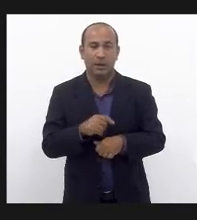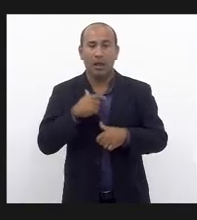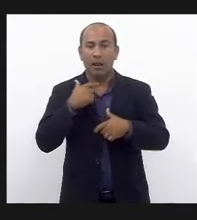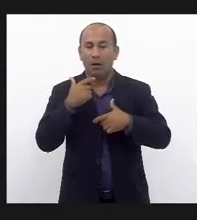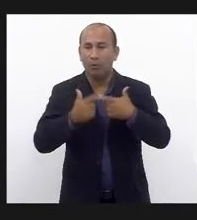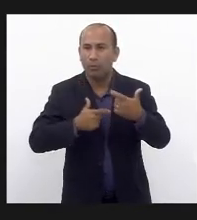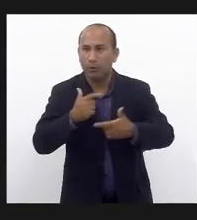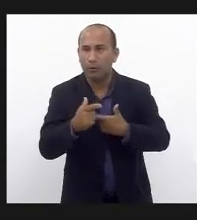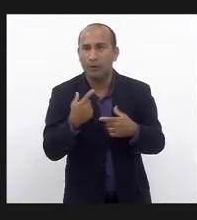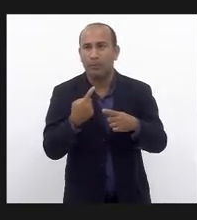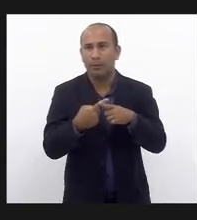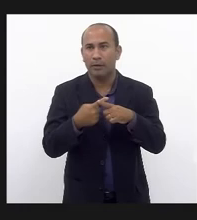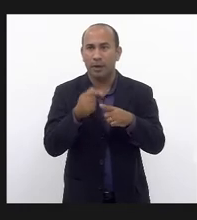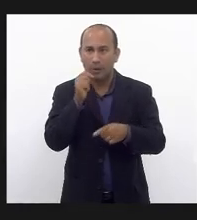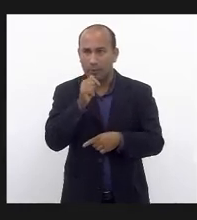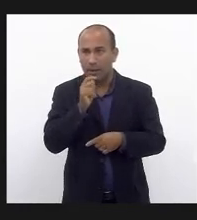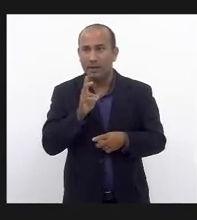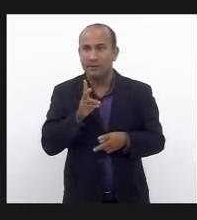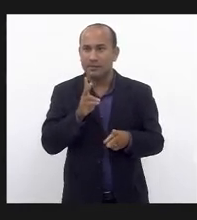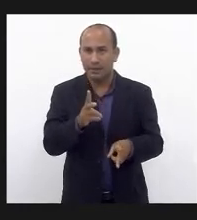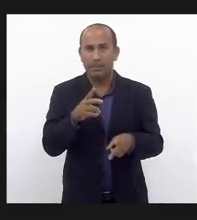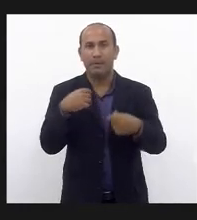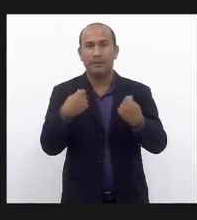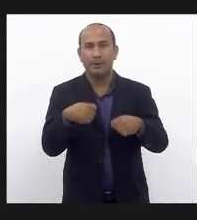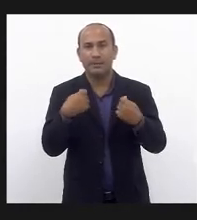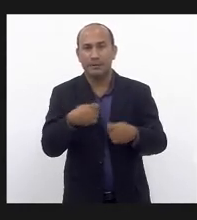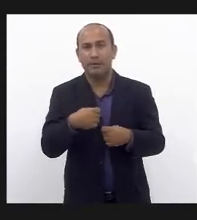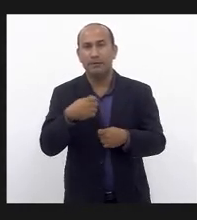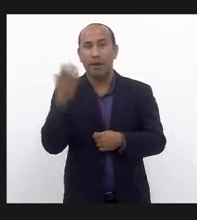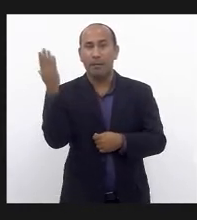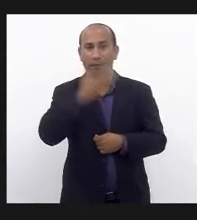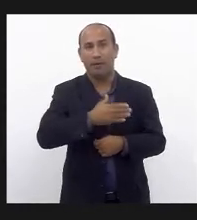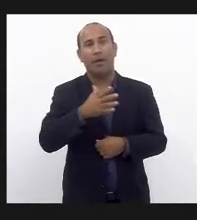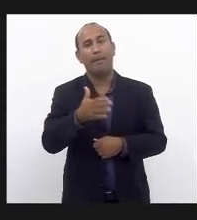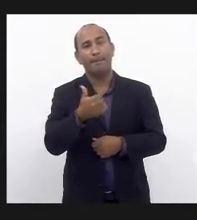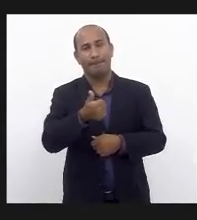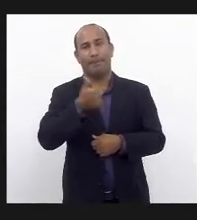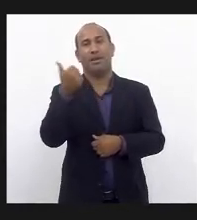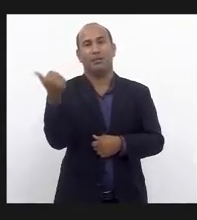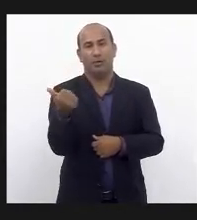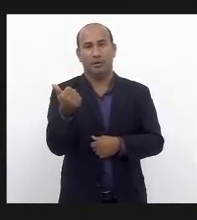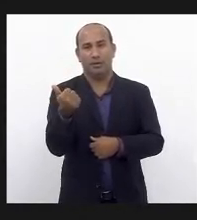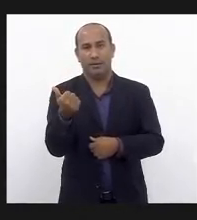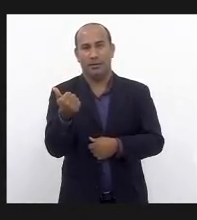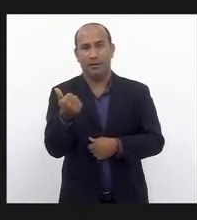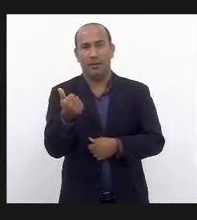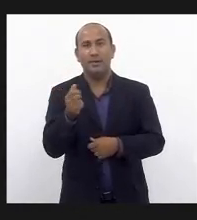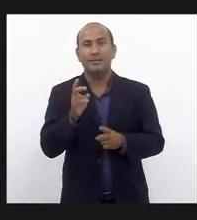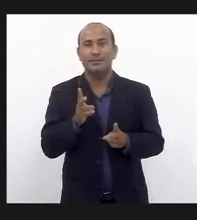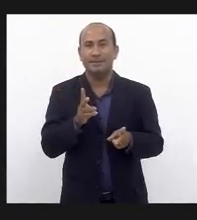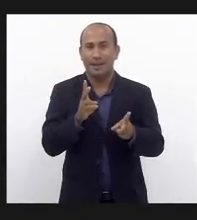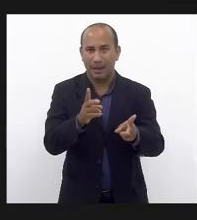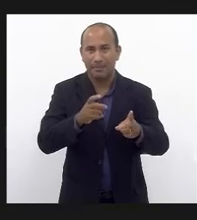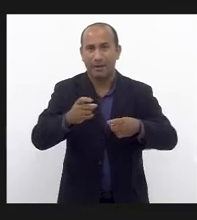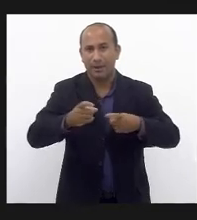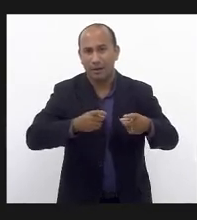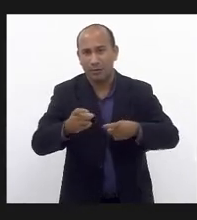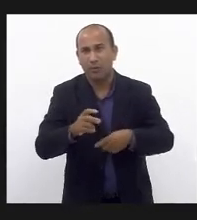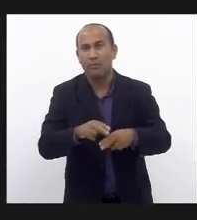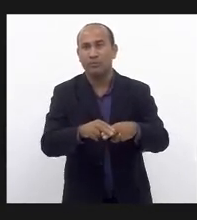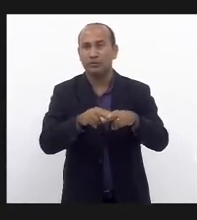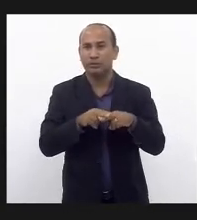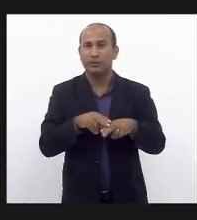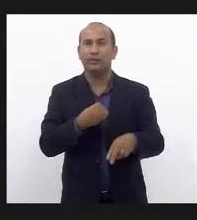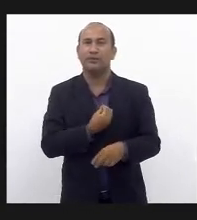luta, porque a mulher sempre precisa provar que é melhor, que ela sempre nessa luta, ela se